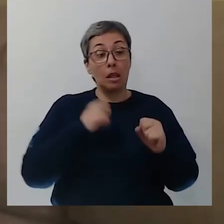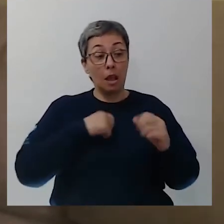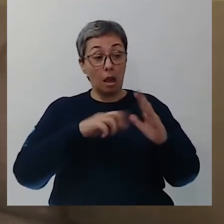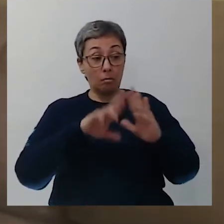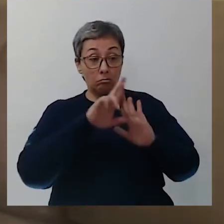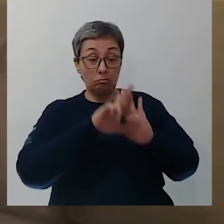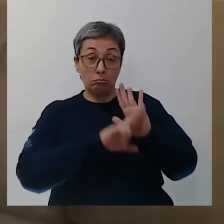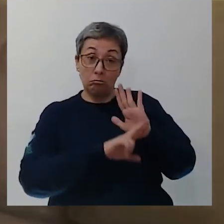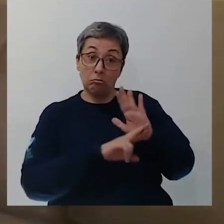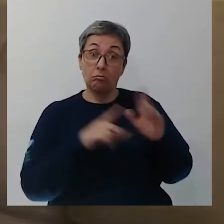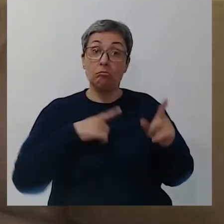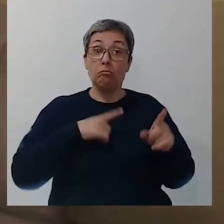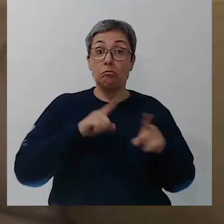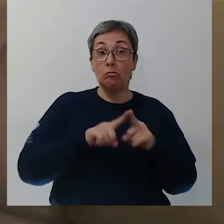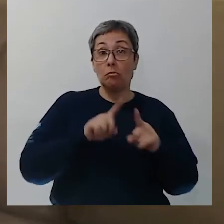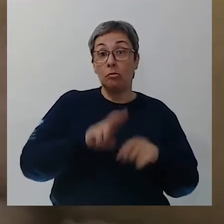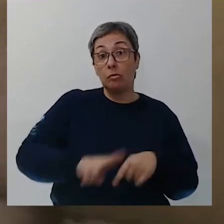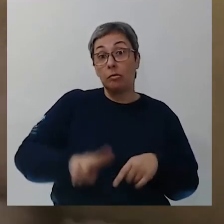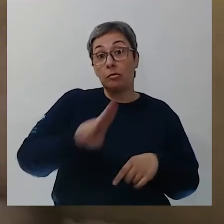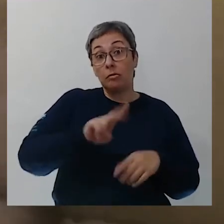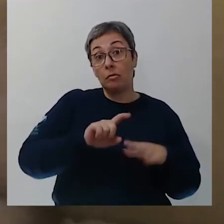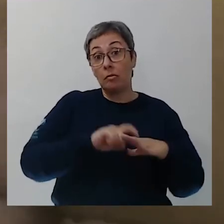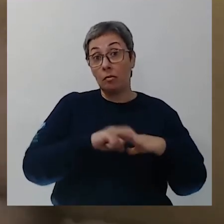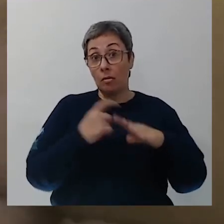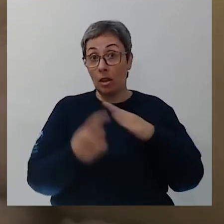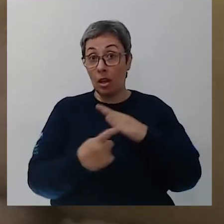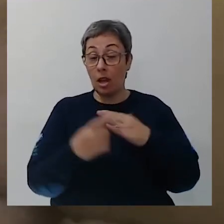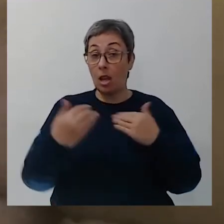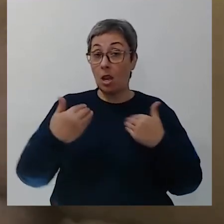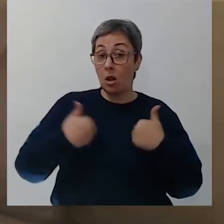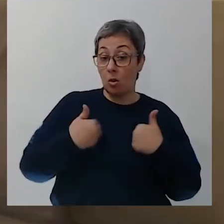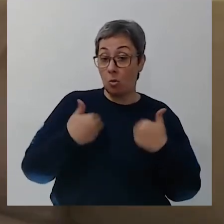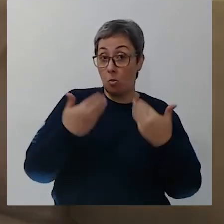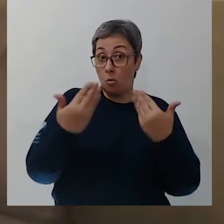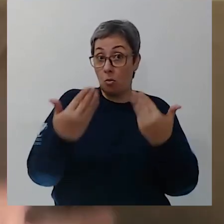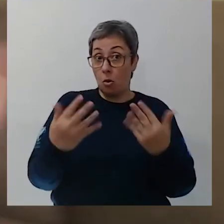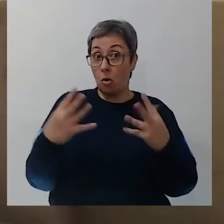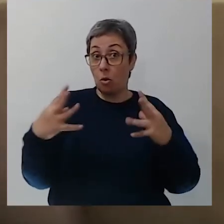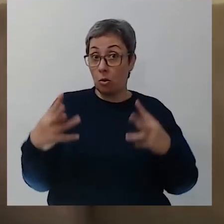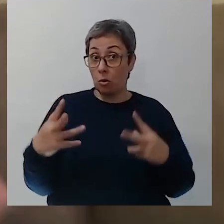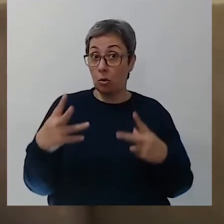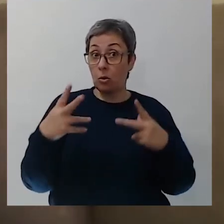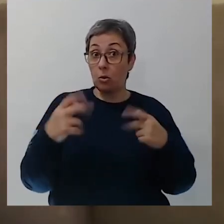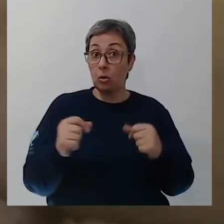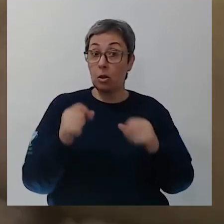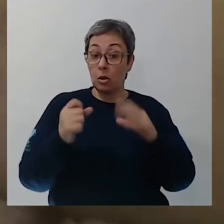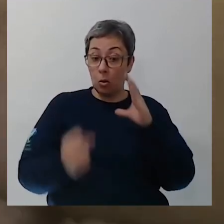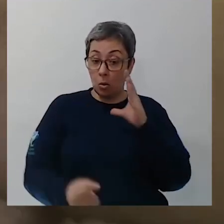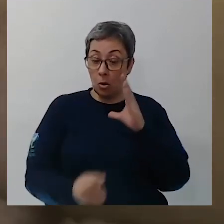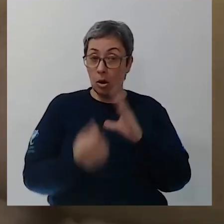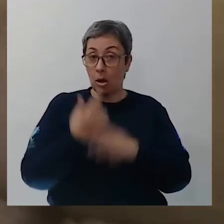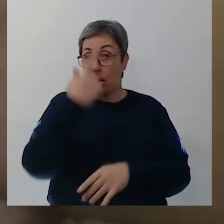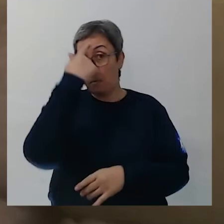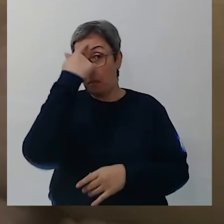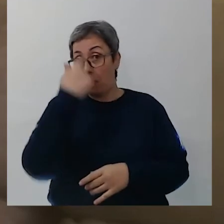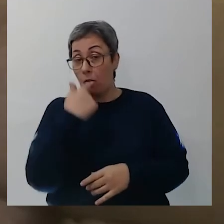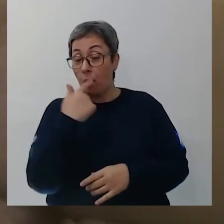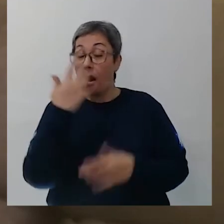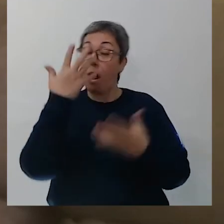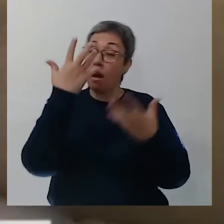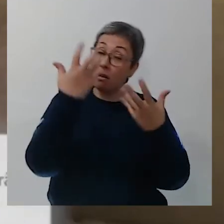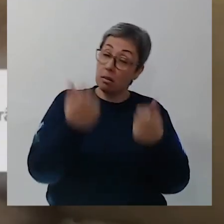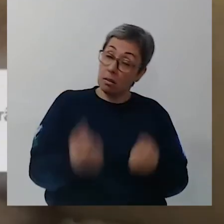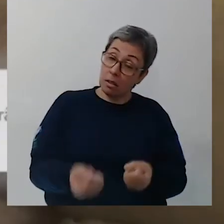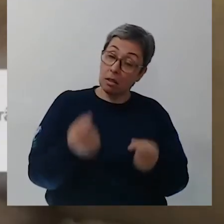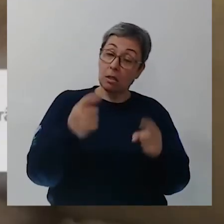elas possuem suas próprias regras de funcionamento. No caso das redes sociais, eu, você e todo mundo, quando criou um perfil,